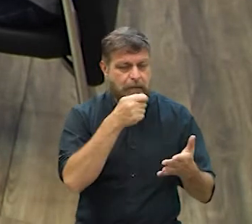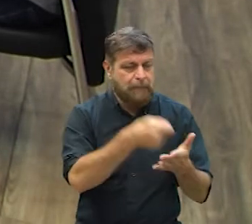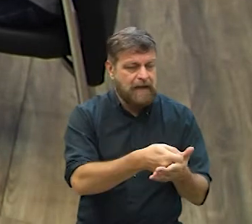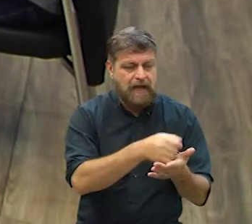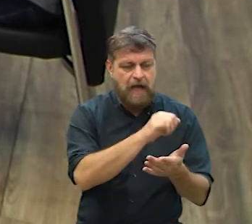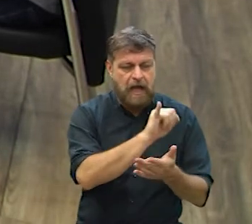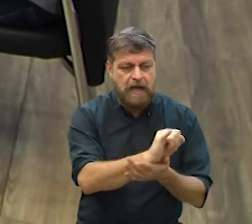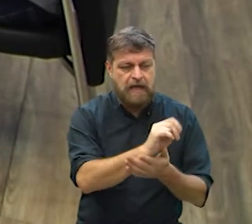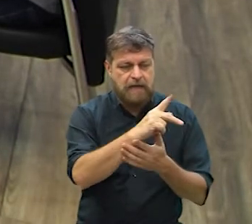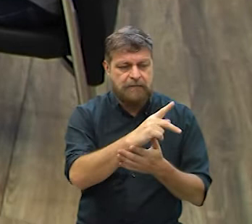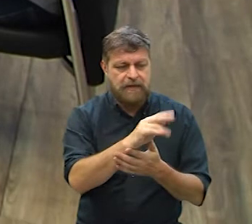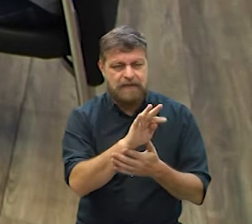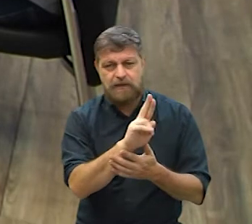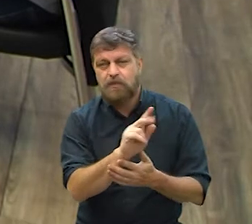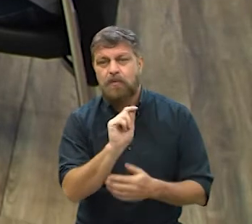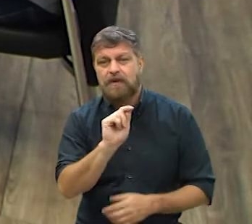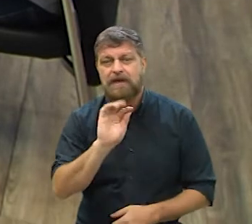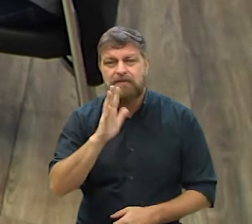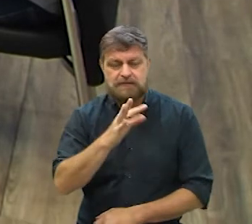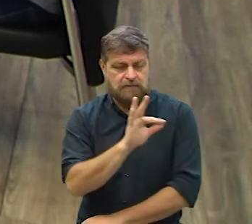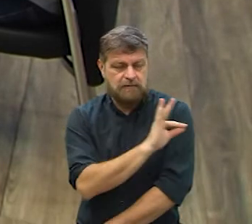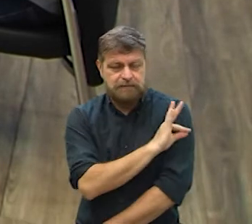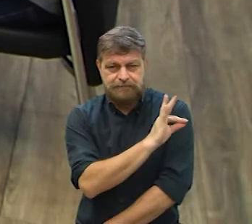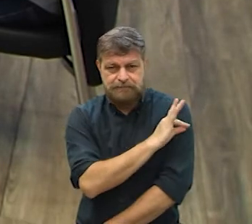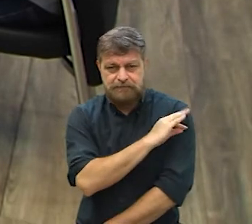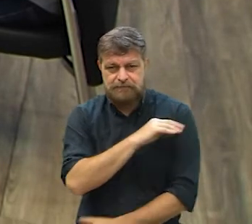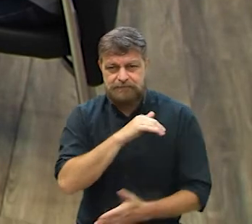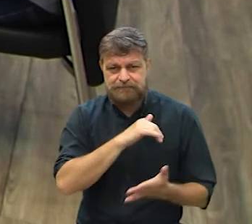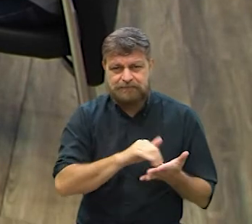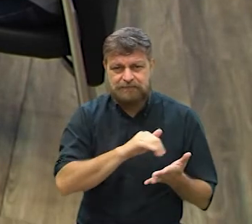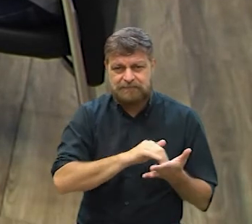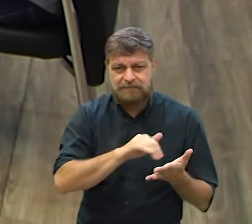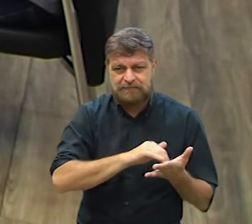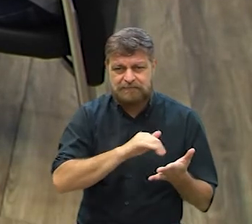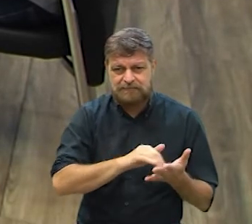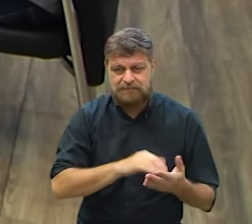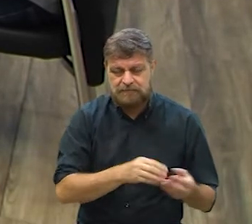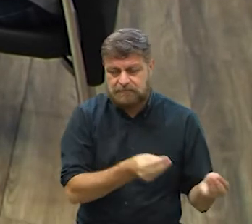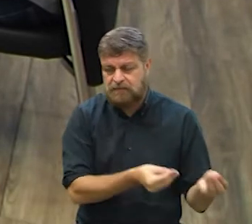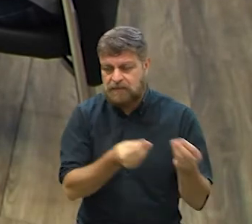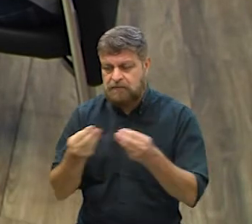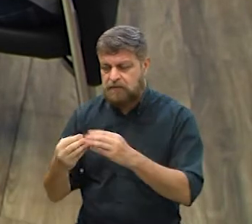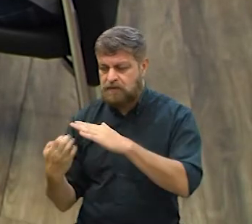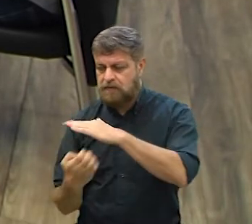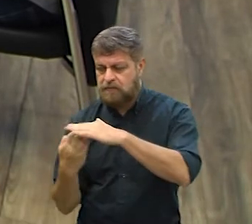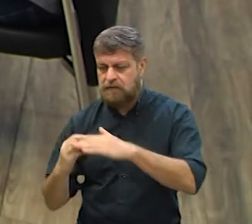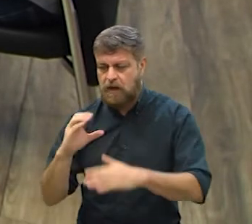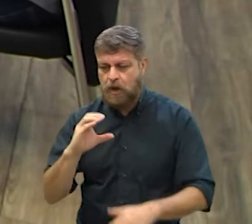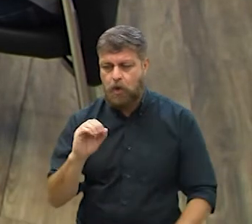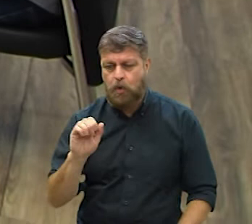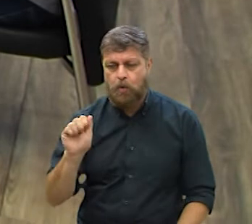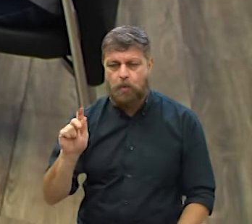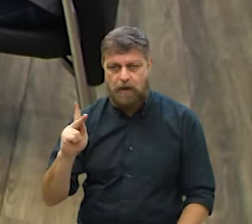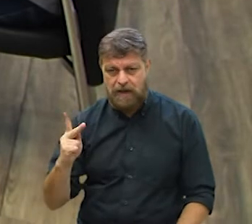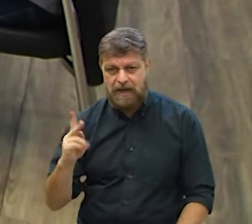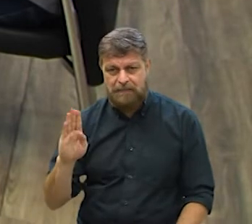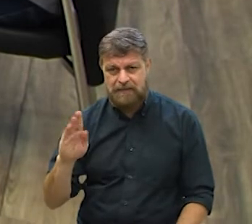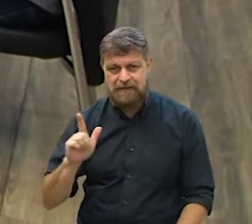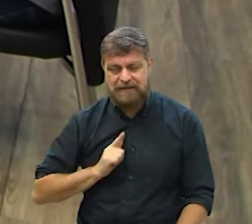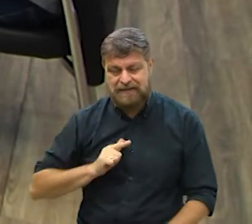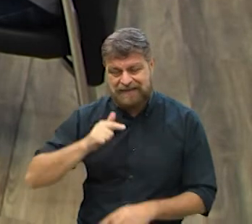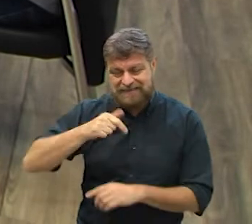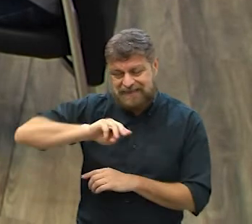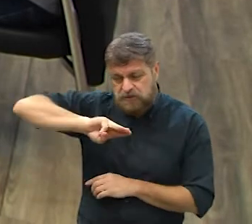o IPTU e o que não pagou, a prefeitura, a secretaria colocou em nome da Coab. Então, tem uma dívida lá de 7 milhões